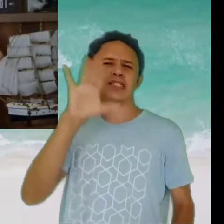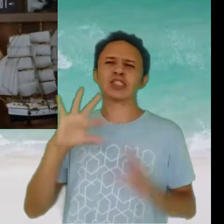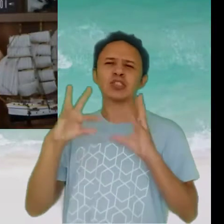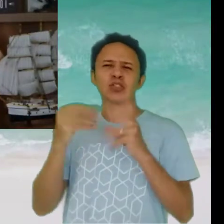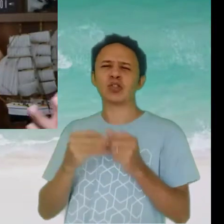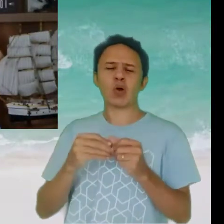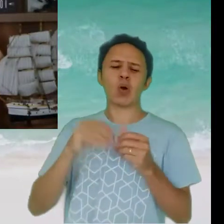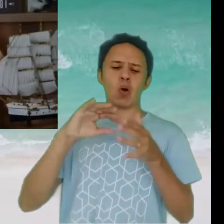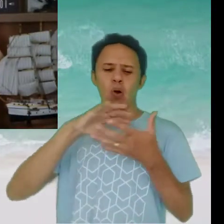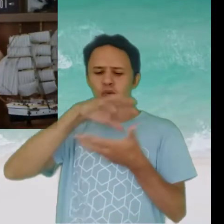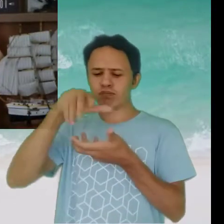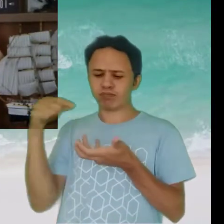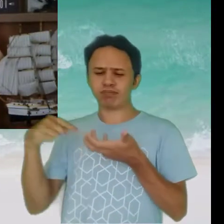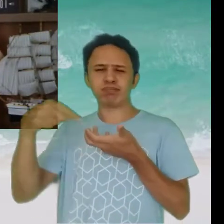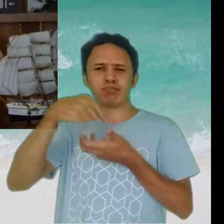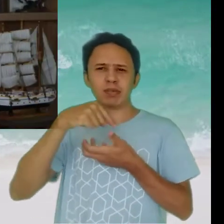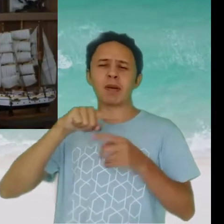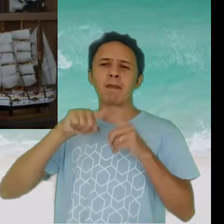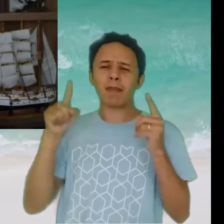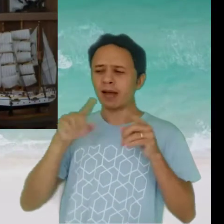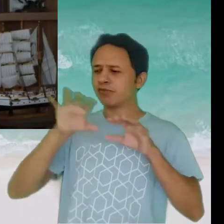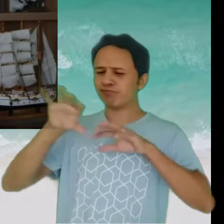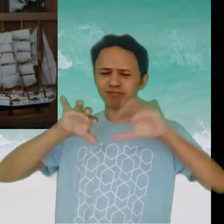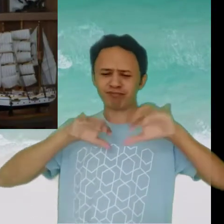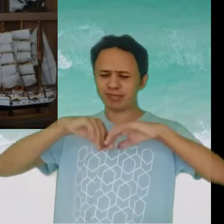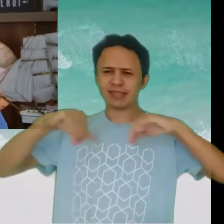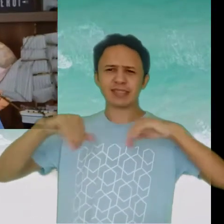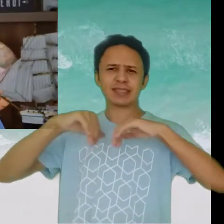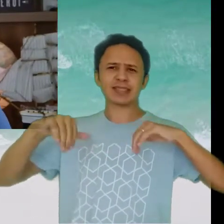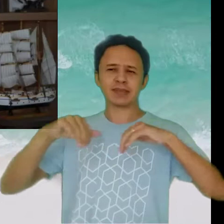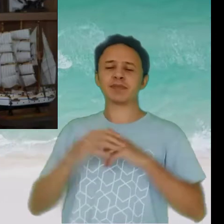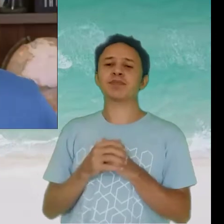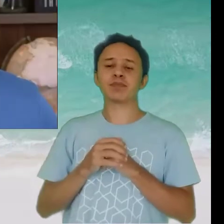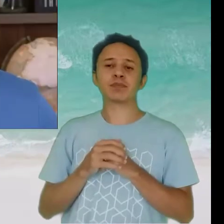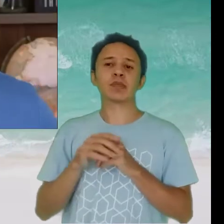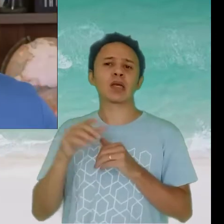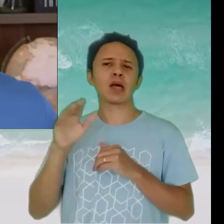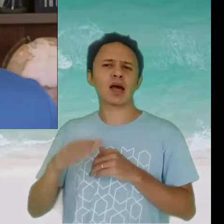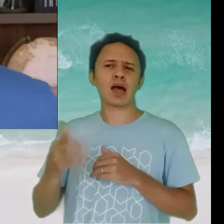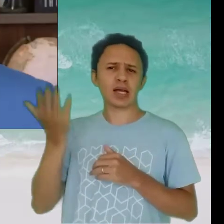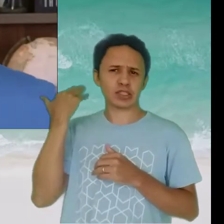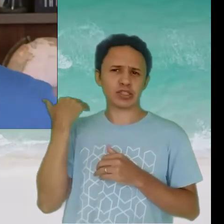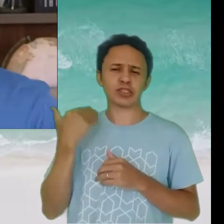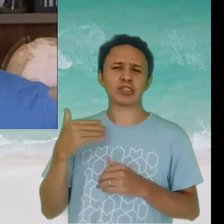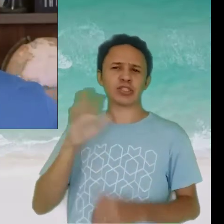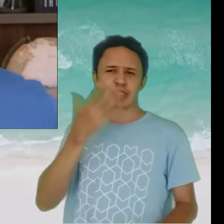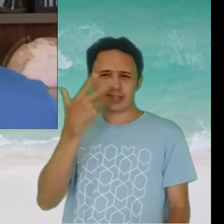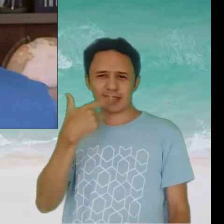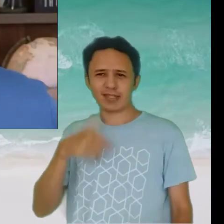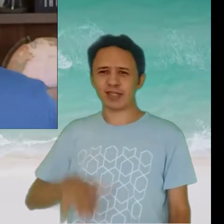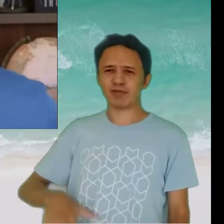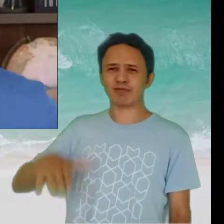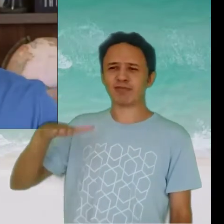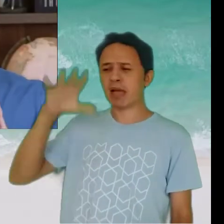mesmo planeta, mas que pertenciam a mundos diferentes. Calma que isso aí vai fazer muito sentido, fique comigo. Só que o problema é que desde criança a gente aprende que as